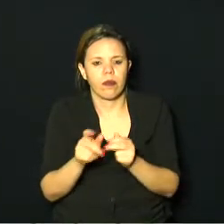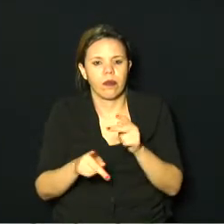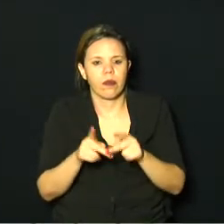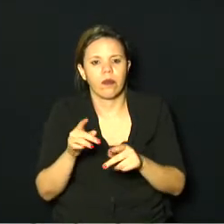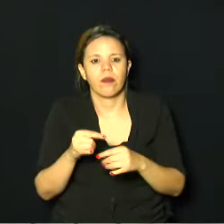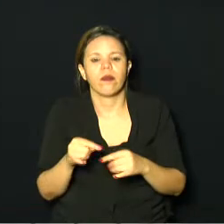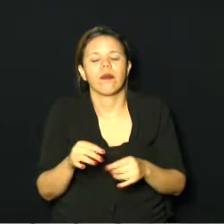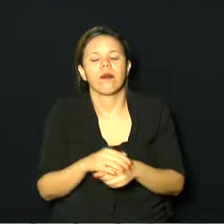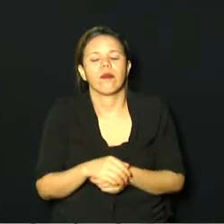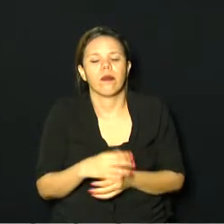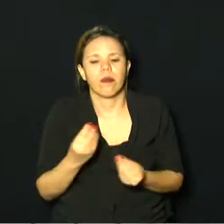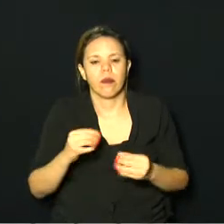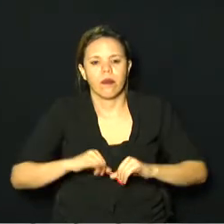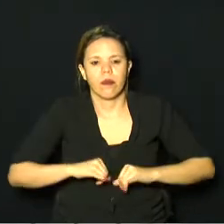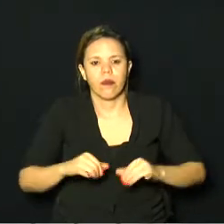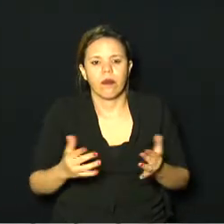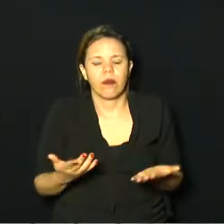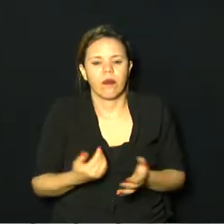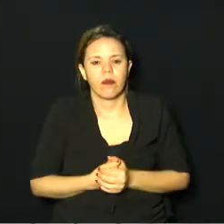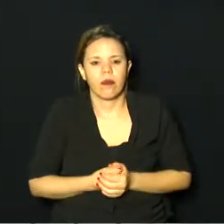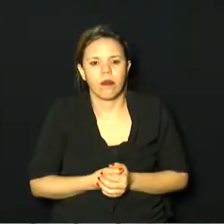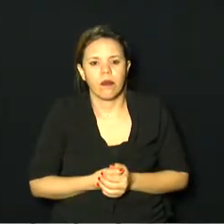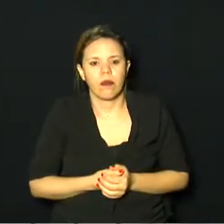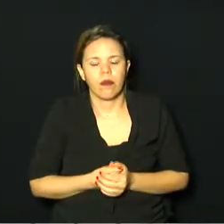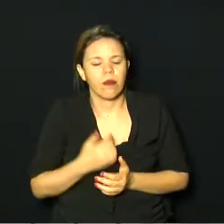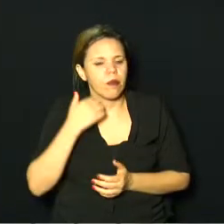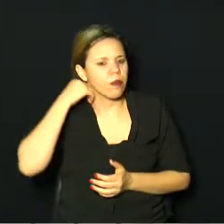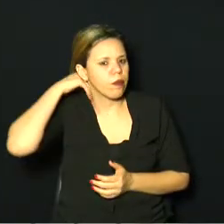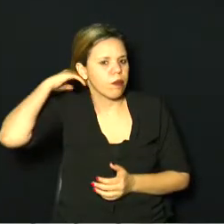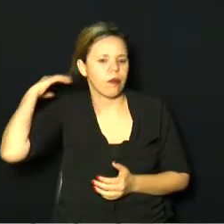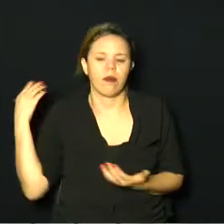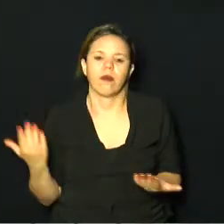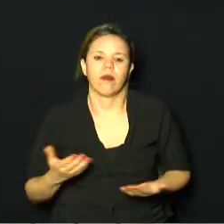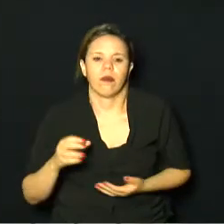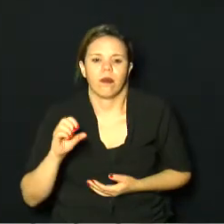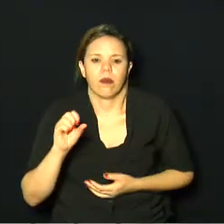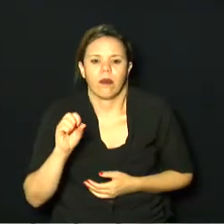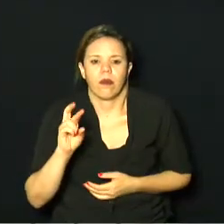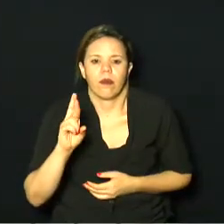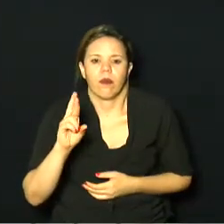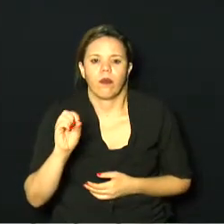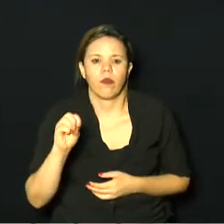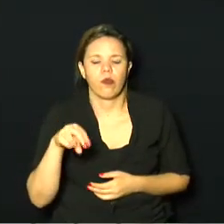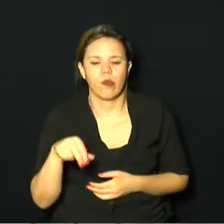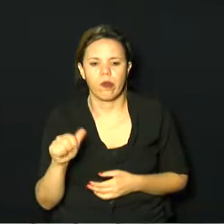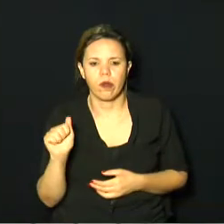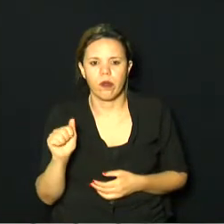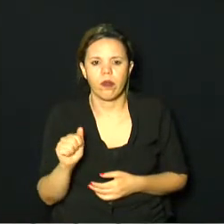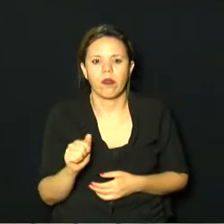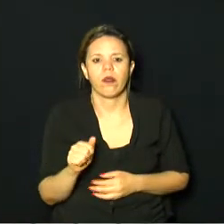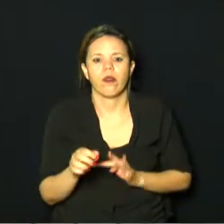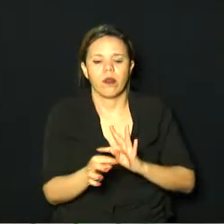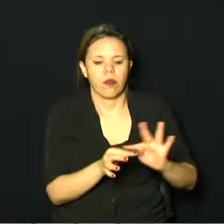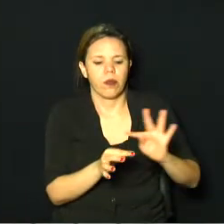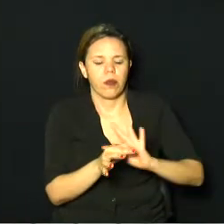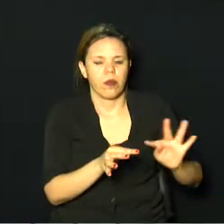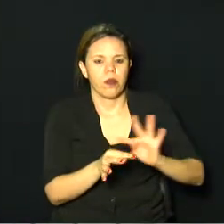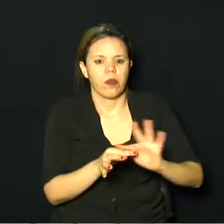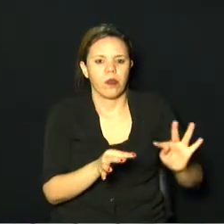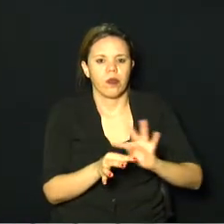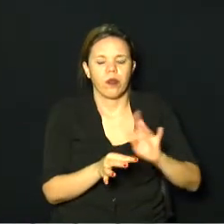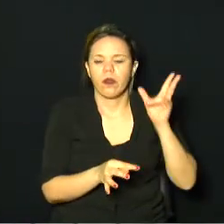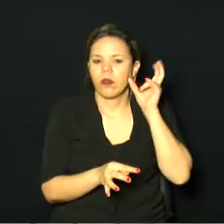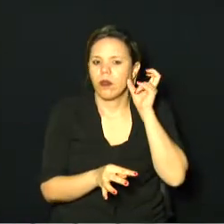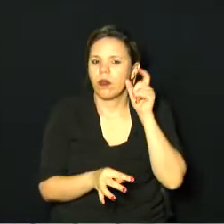que tanto sofre, né? Eu queria a Rosana Soares, do Conselho Tutelar. Rosana, queríamos te